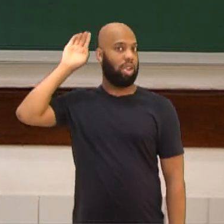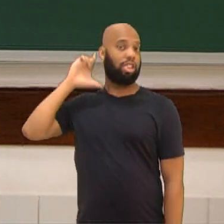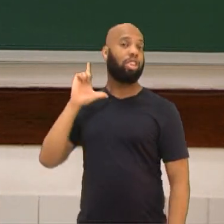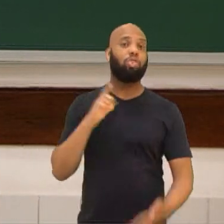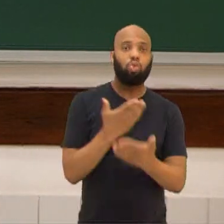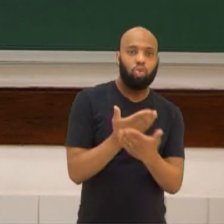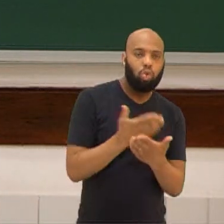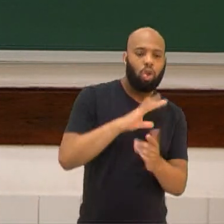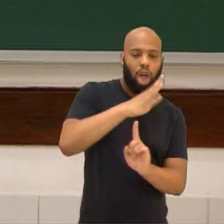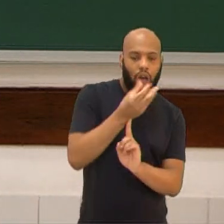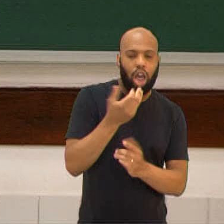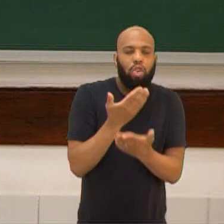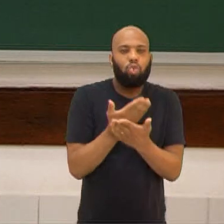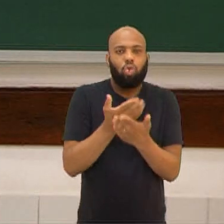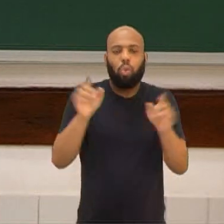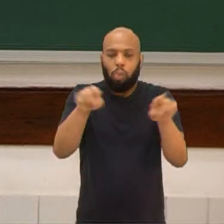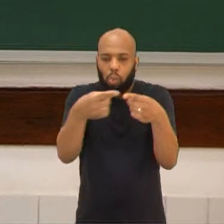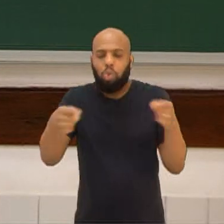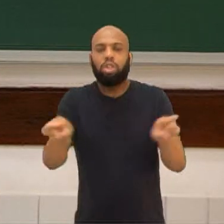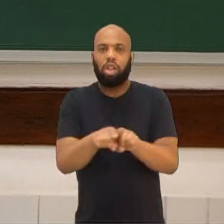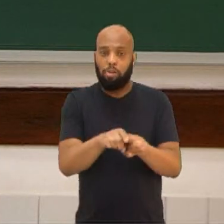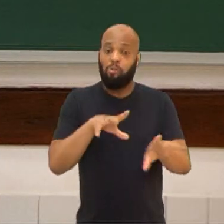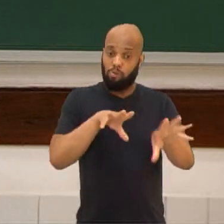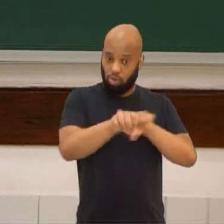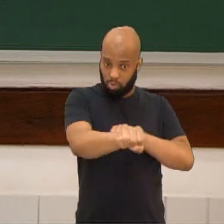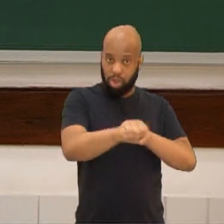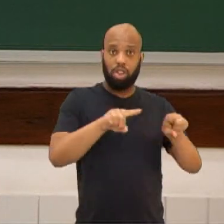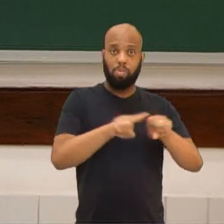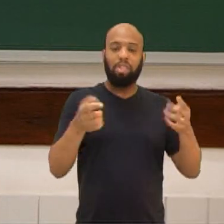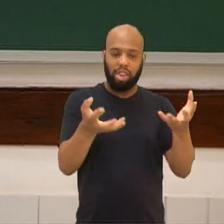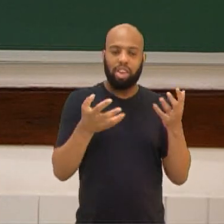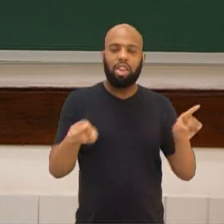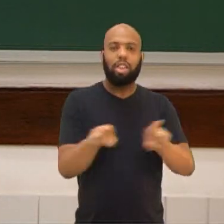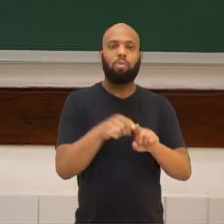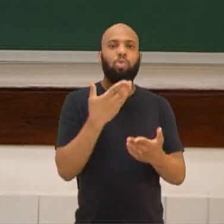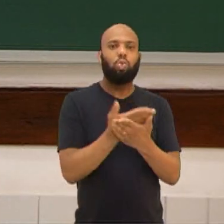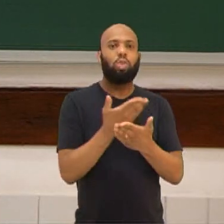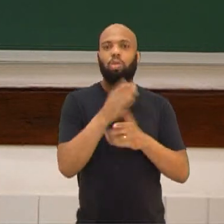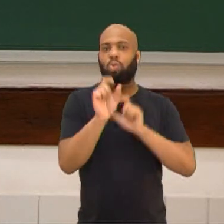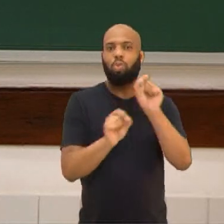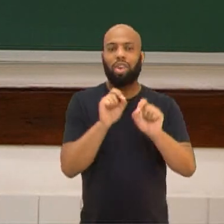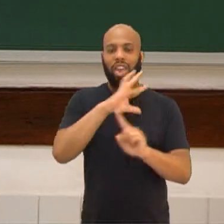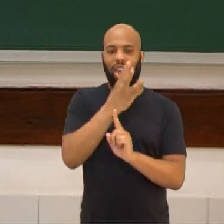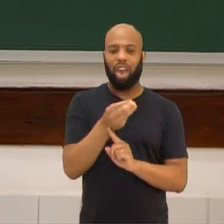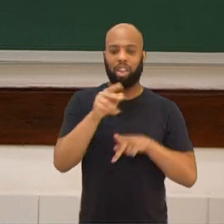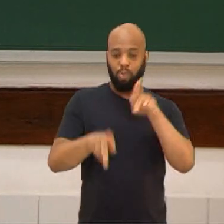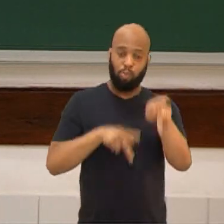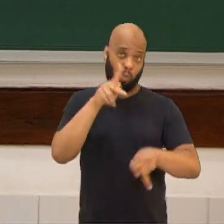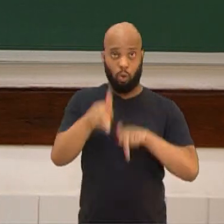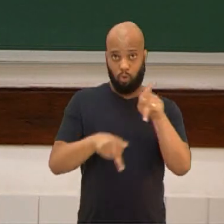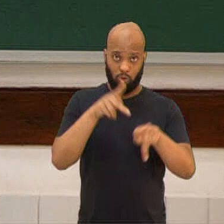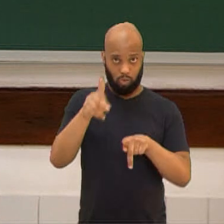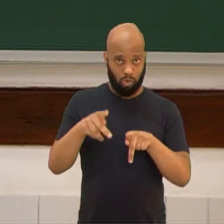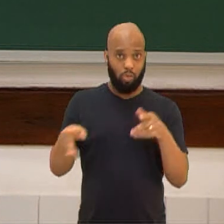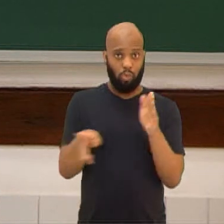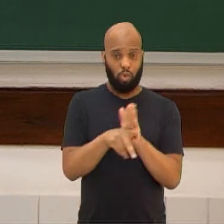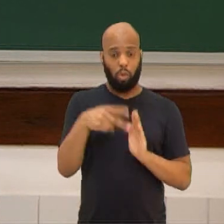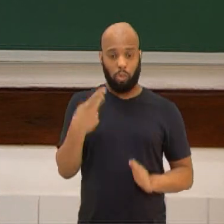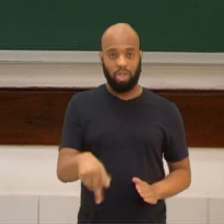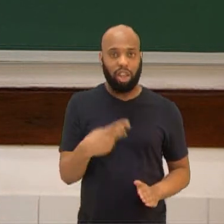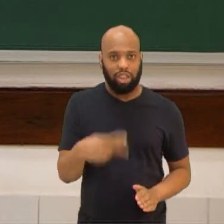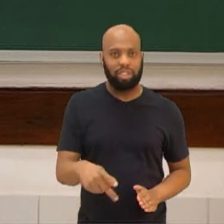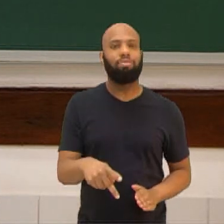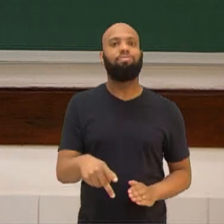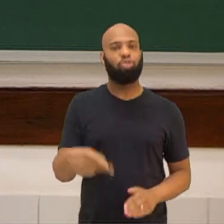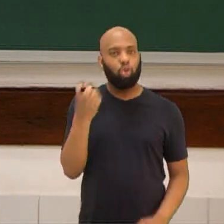arte, estudou música, mas ele queria estudar também a arte popular, a música popular brasileira, a música tradicional, a